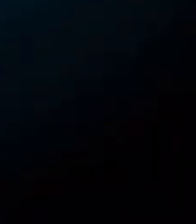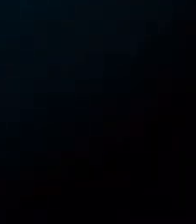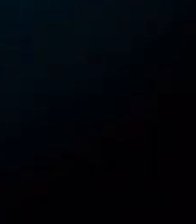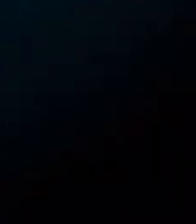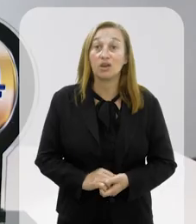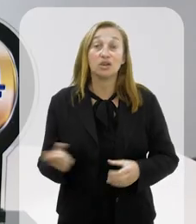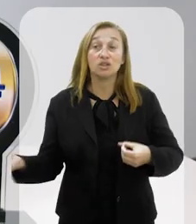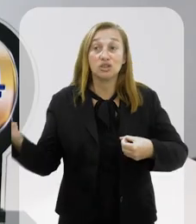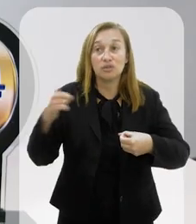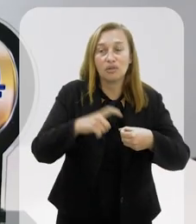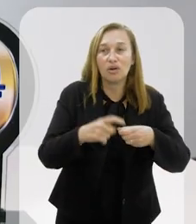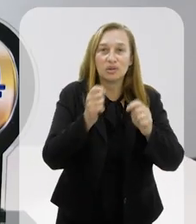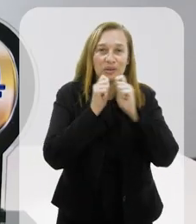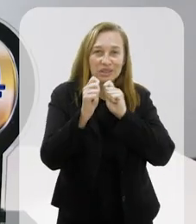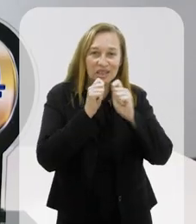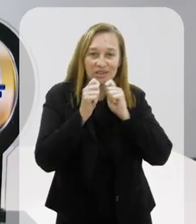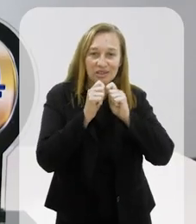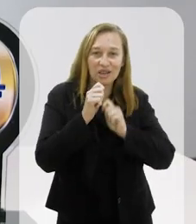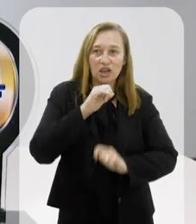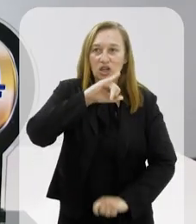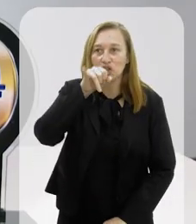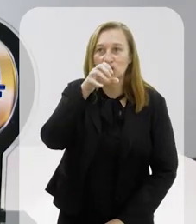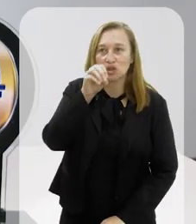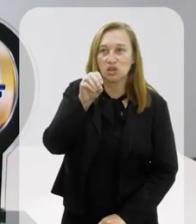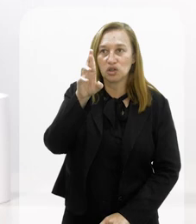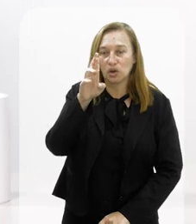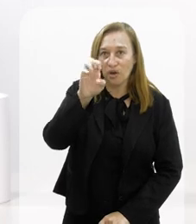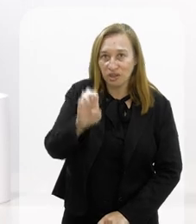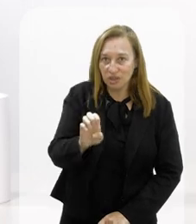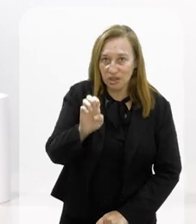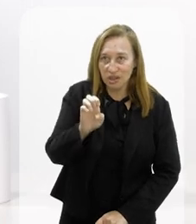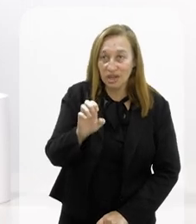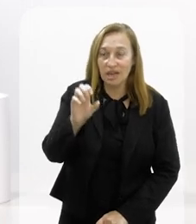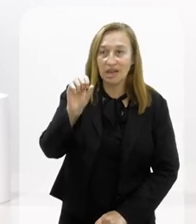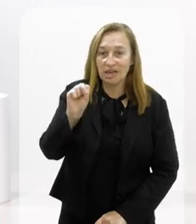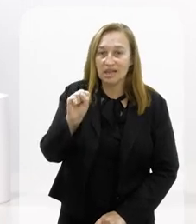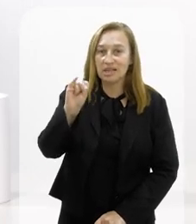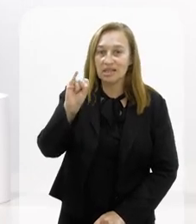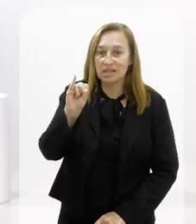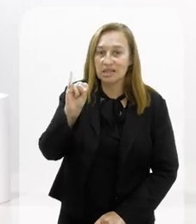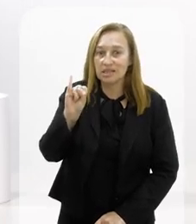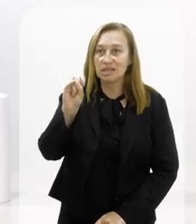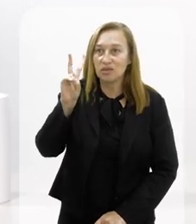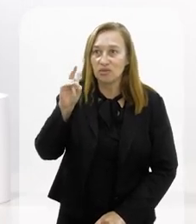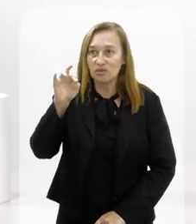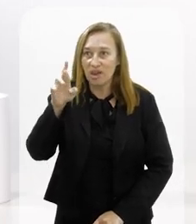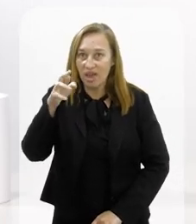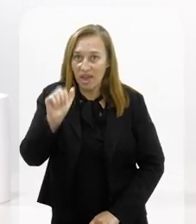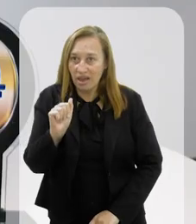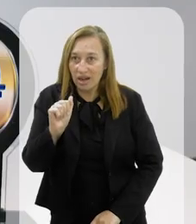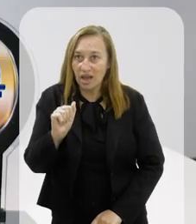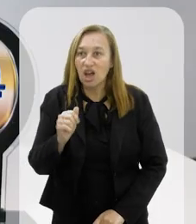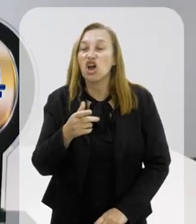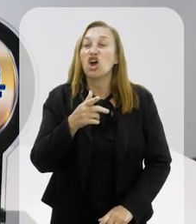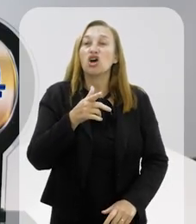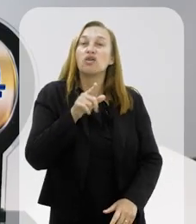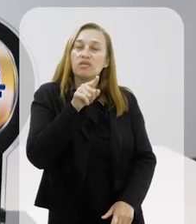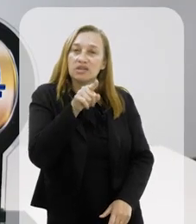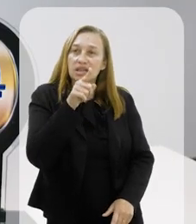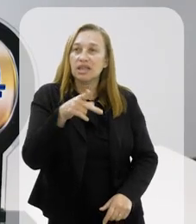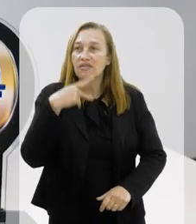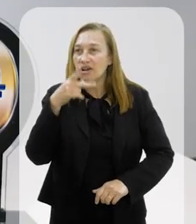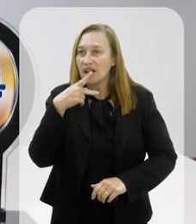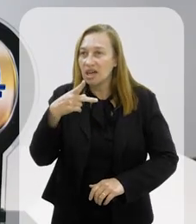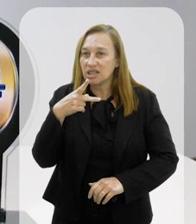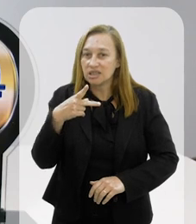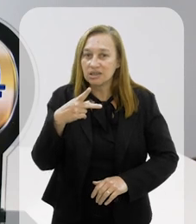Salgueiro estamos de volta com a entrevista com o nosso querido Jorge Silveira atual carnavalesco do acadêmico do salgueira Jorge você tava falando da